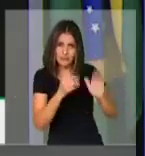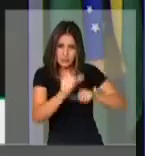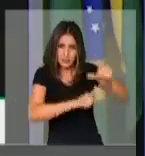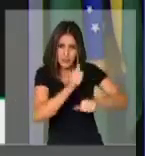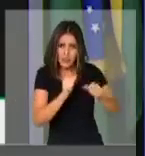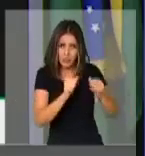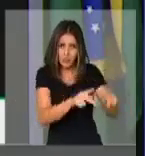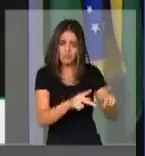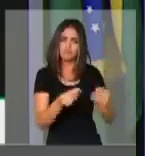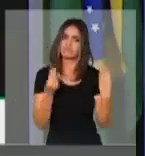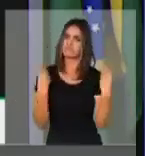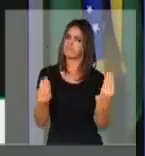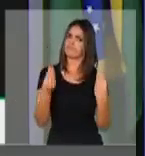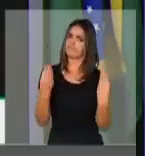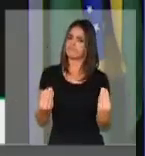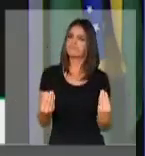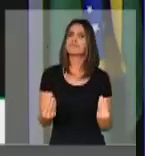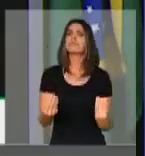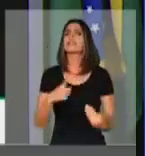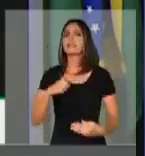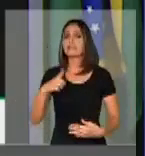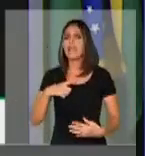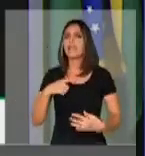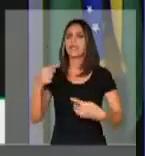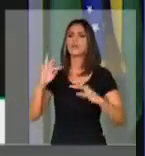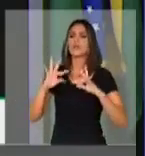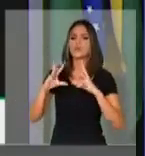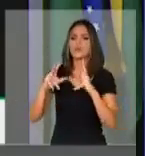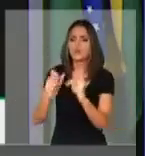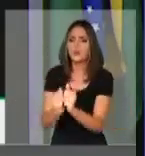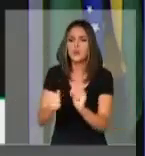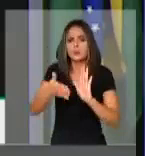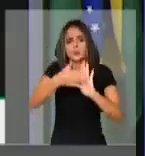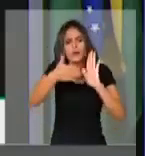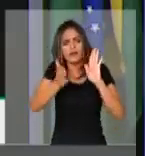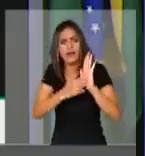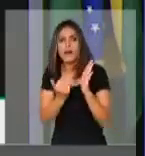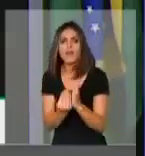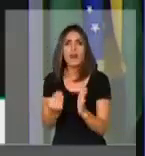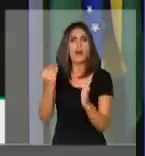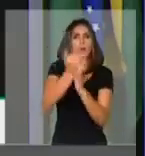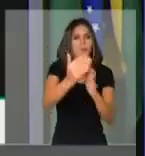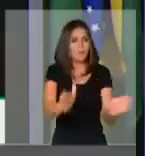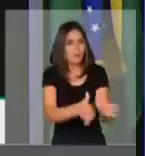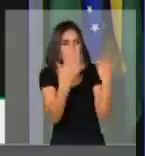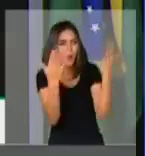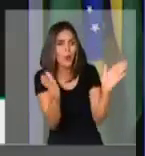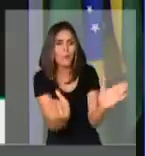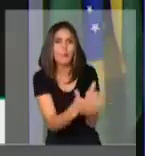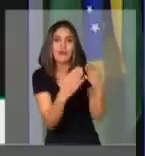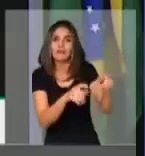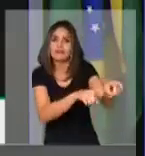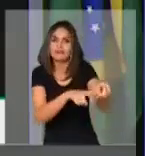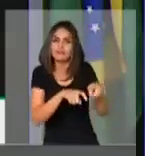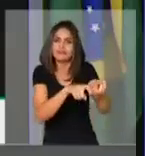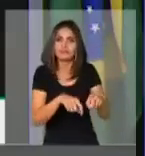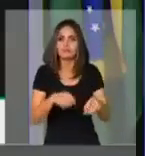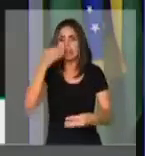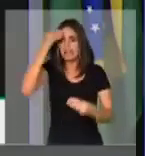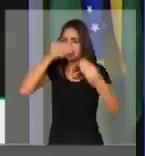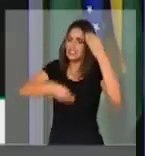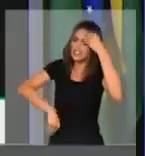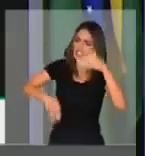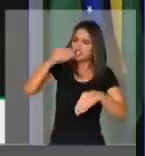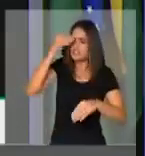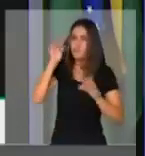de reforma? Essas medidas combinadas não acarretarão o aumento da pobreza do campo, o desestímulo